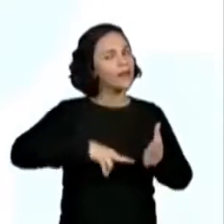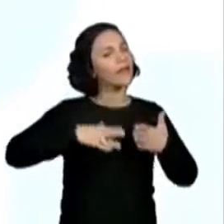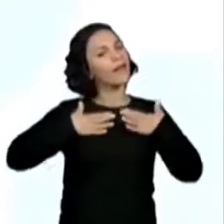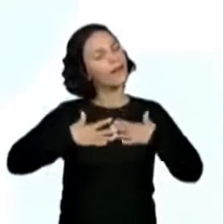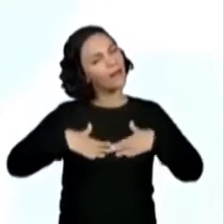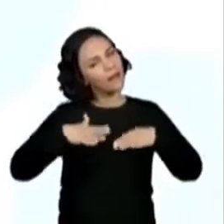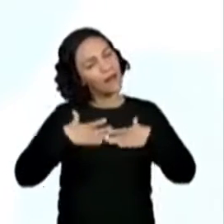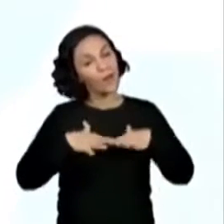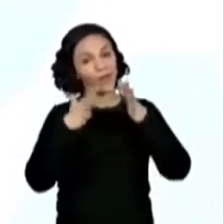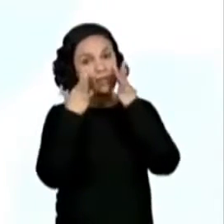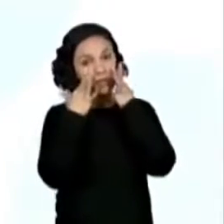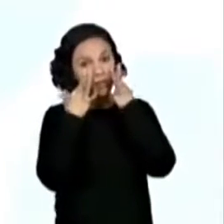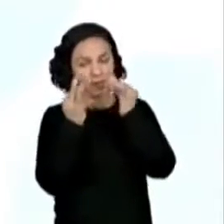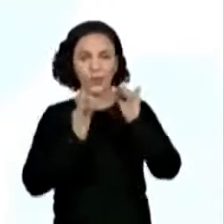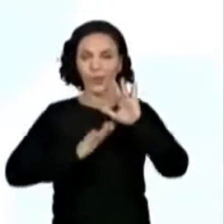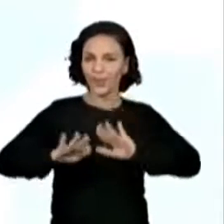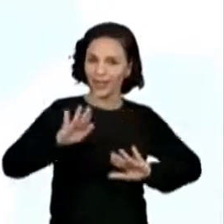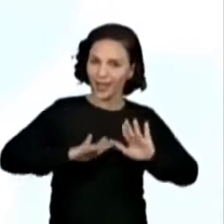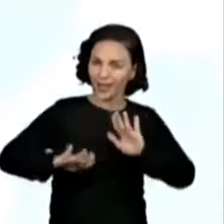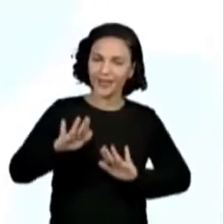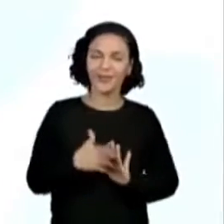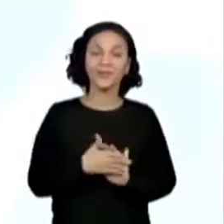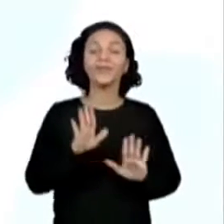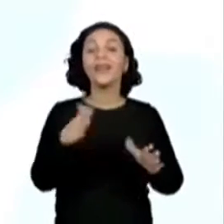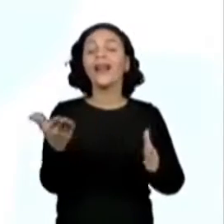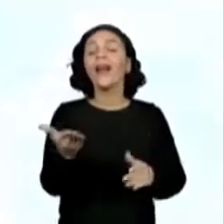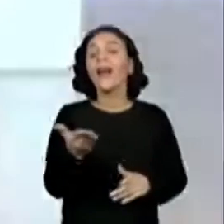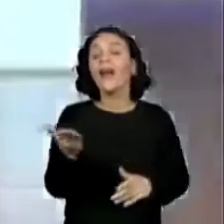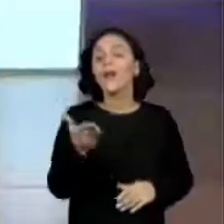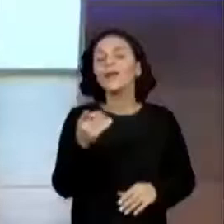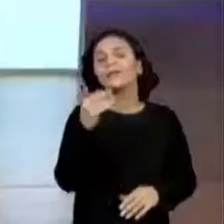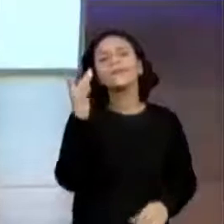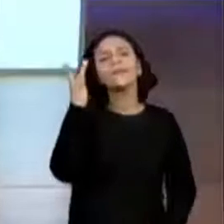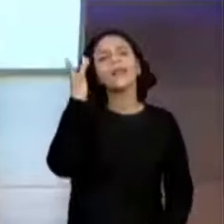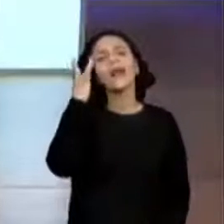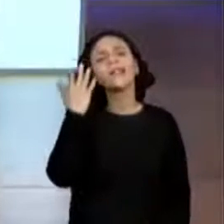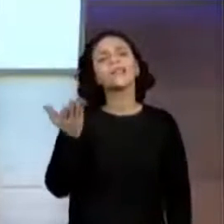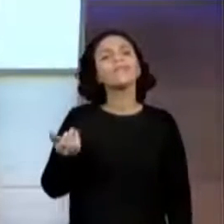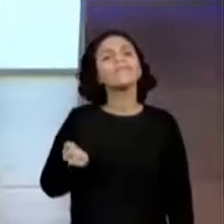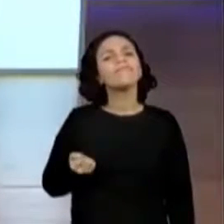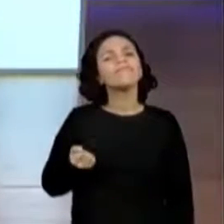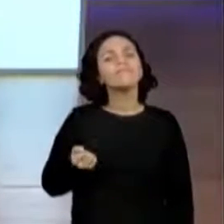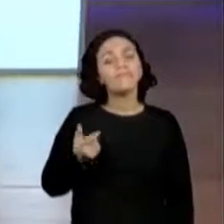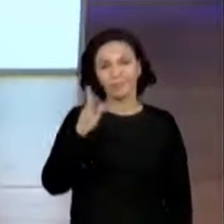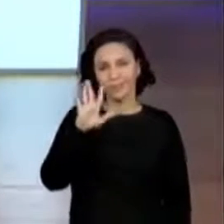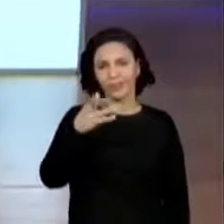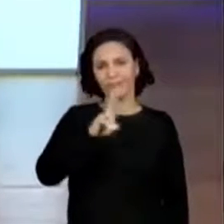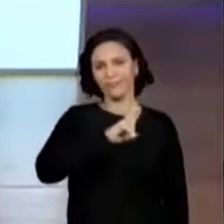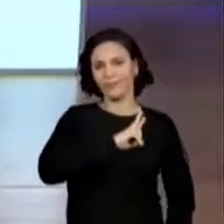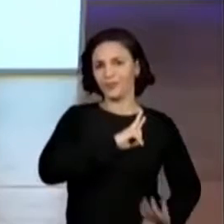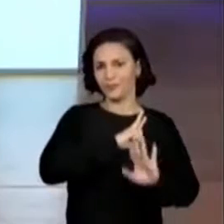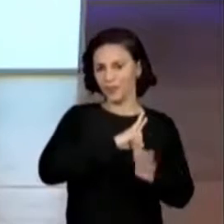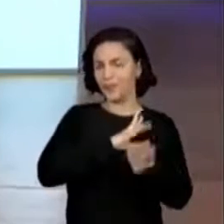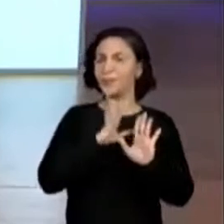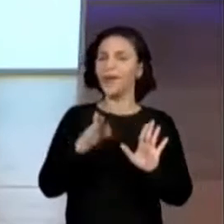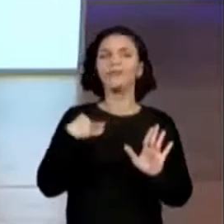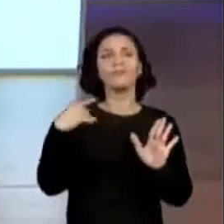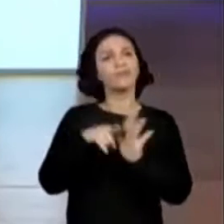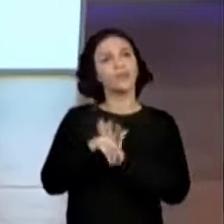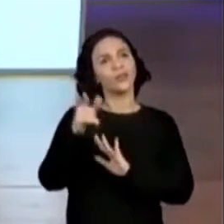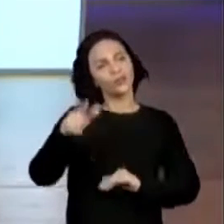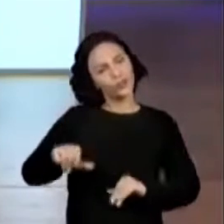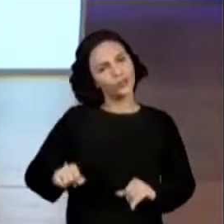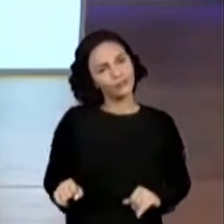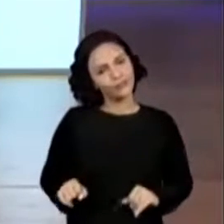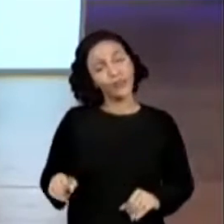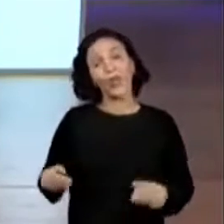bastante cuidado. E agora, Pro, o que, que você acha? O que, que a gente faz? Eu sei que eles já colocaram ali, mas eu vou perguntar de novo. O que, que a